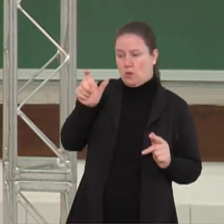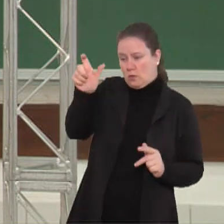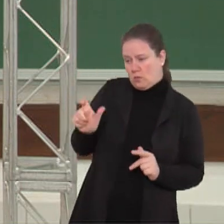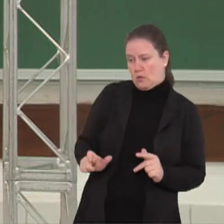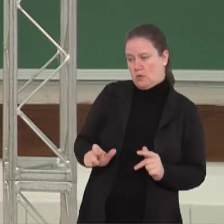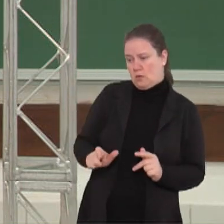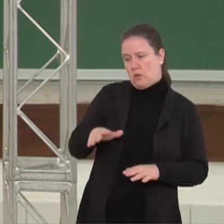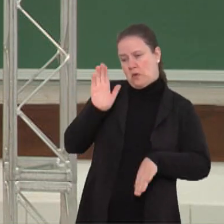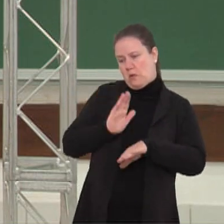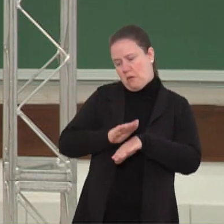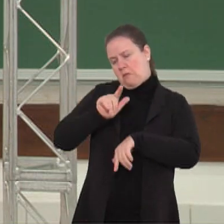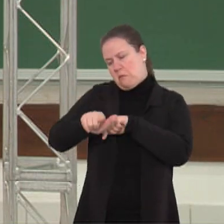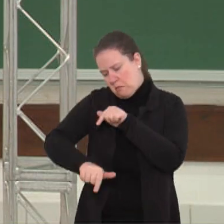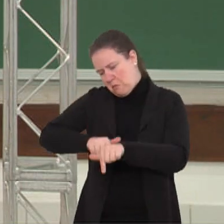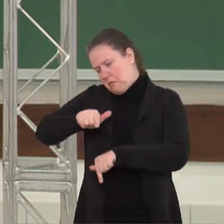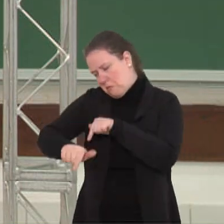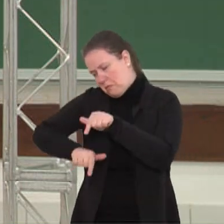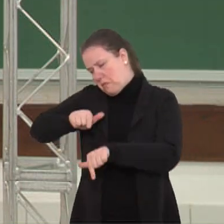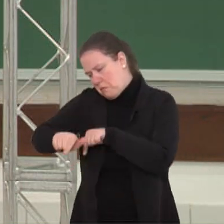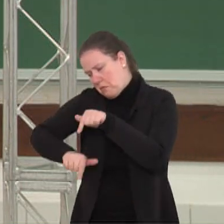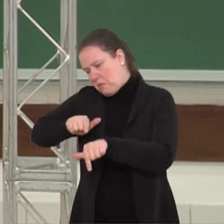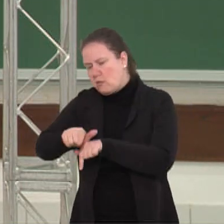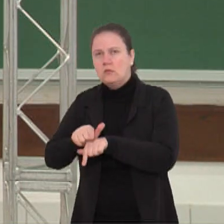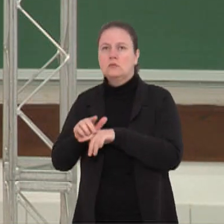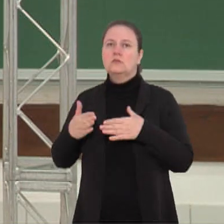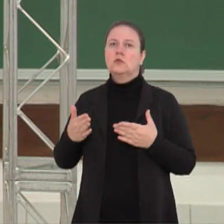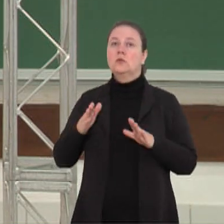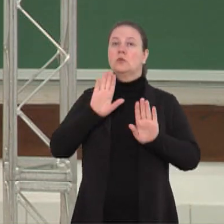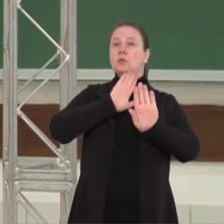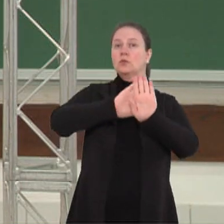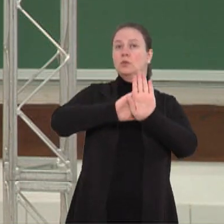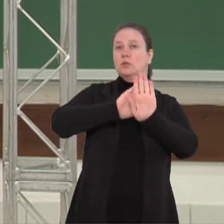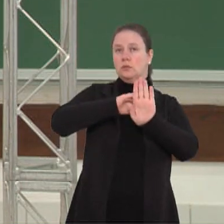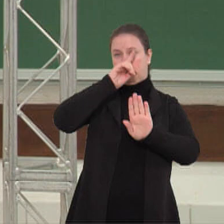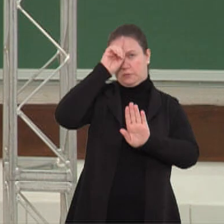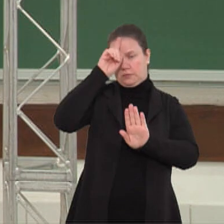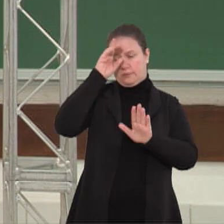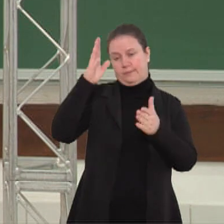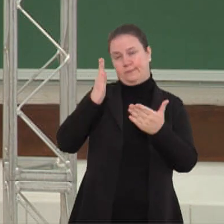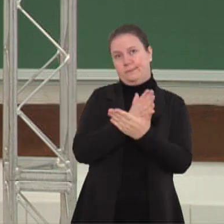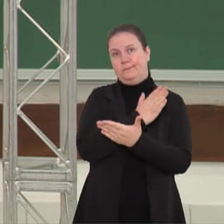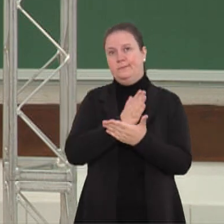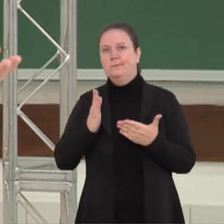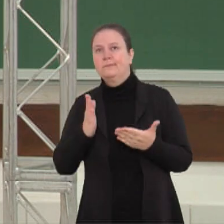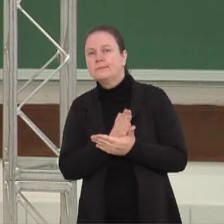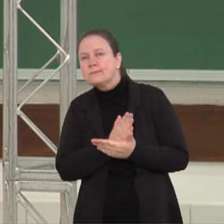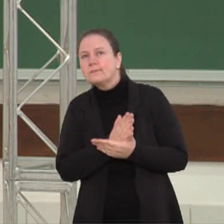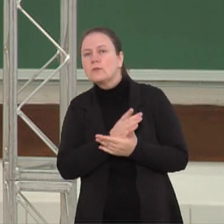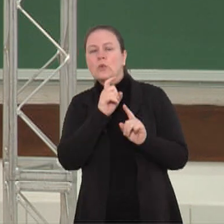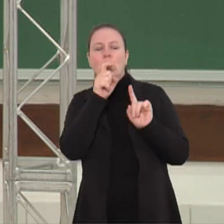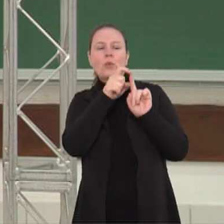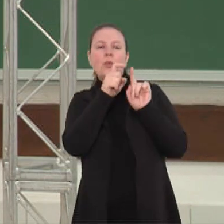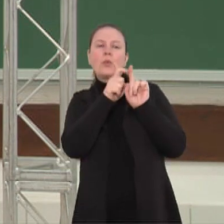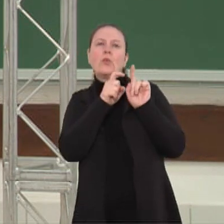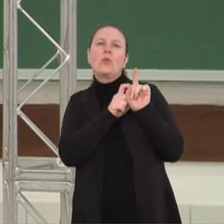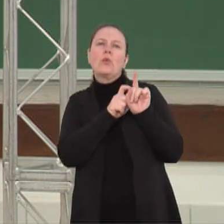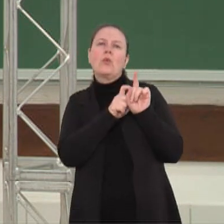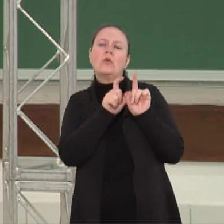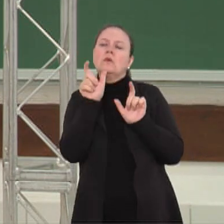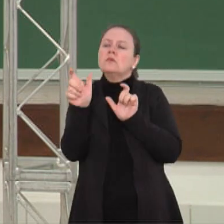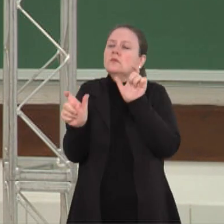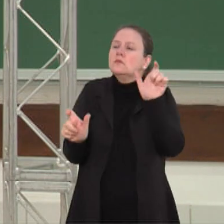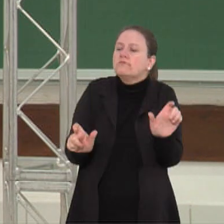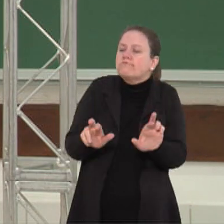um executor, é o cara que vai trabalhar. Então, a ideologia vem separar esses muitos tipos de pessoas